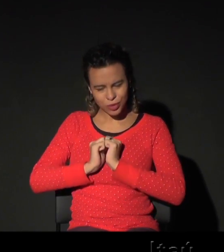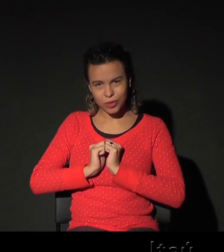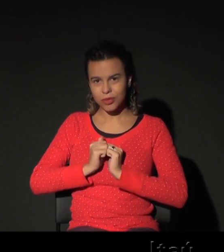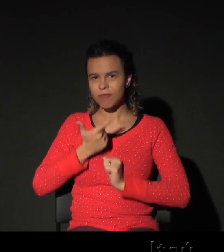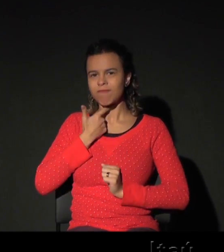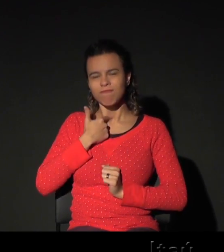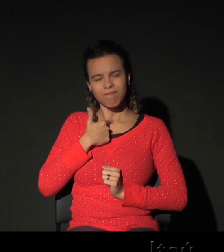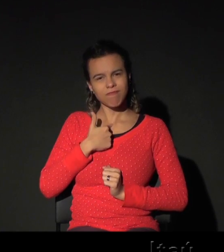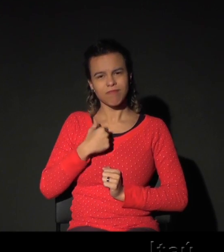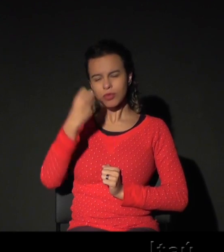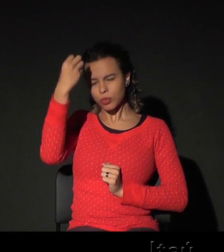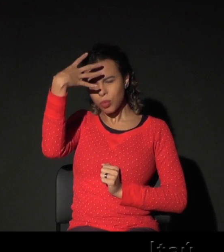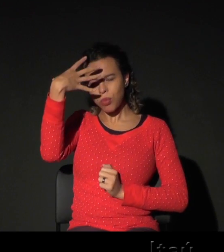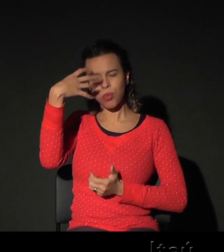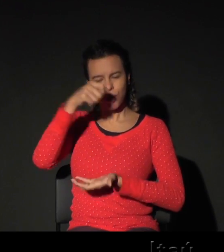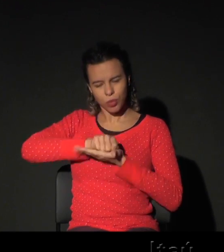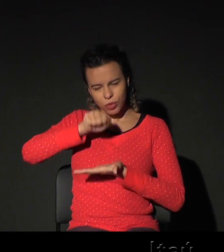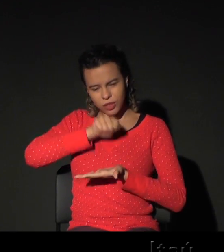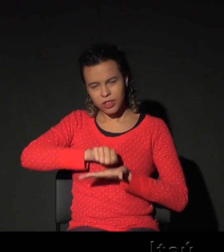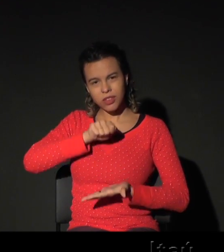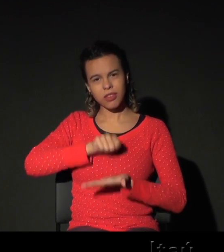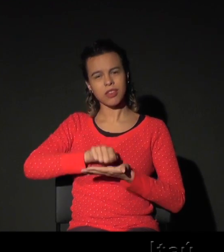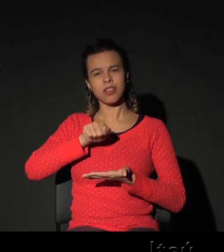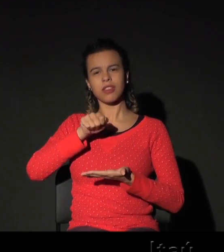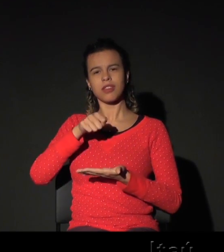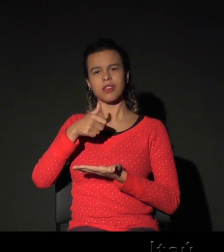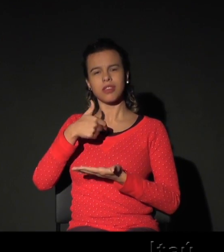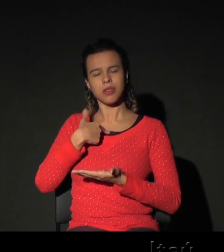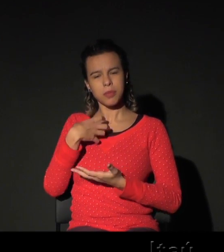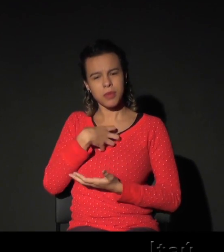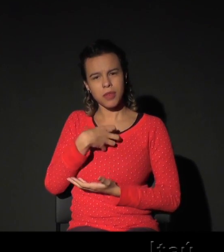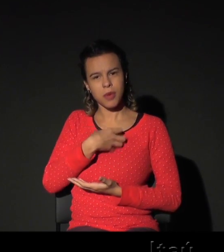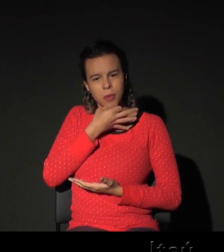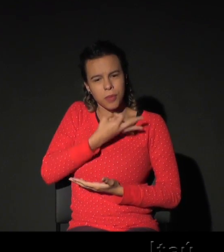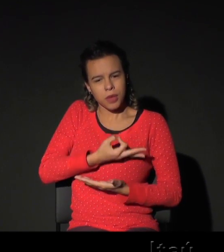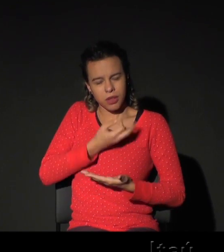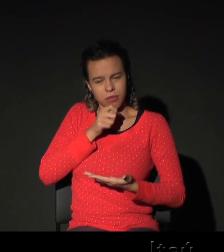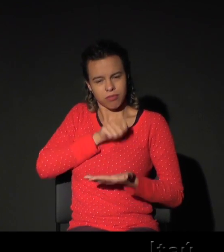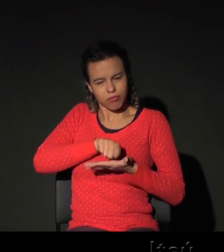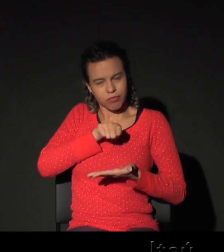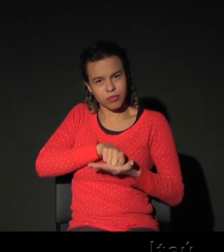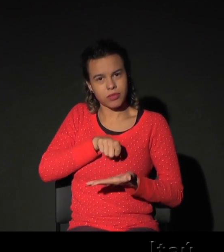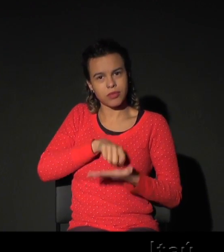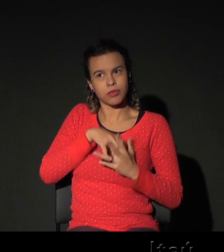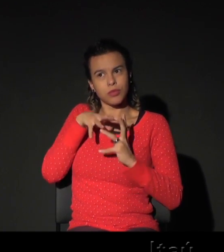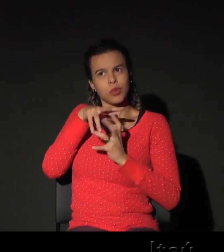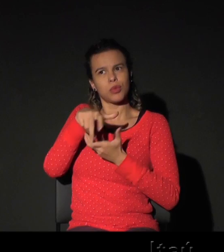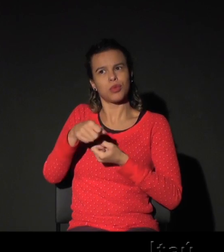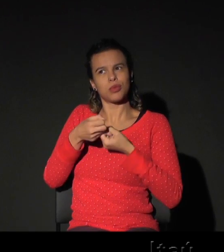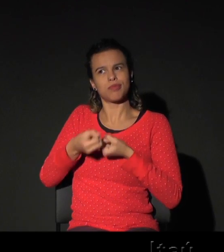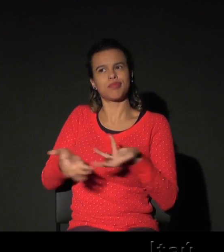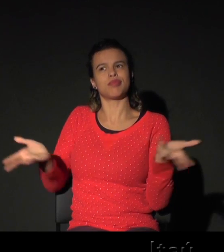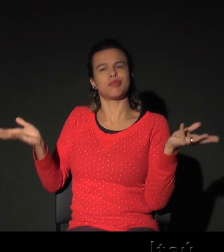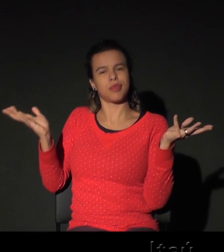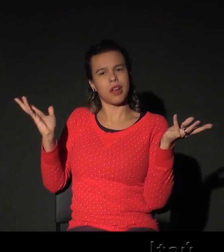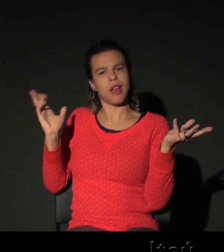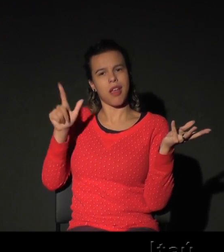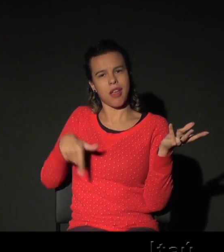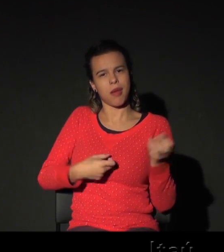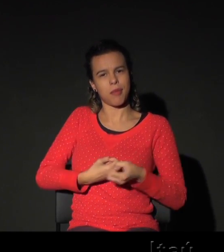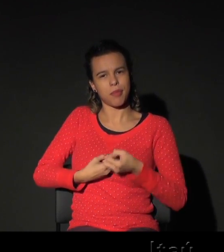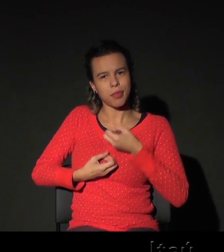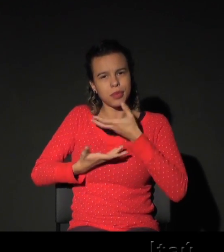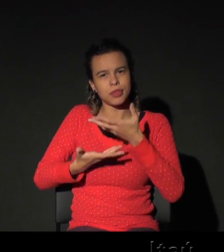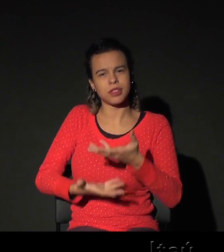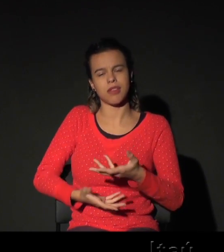aquele Dom aquela aquela forma de de se posicionar no mundo através da